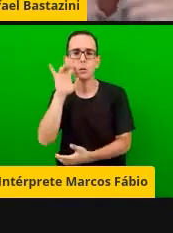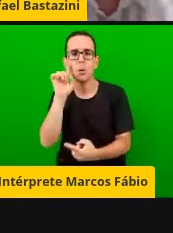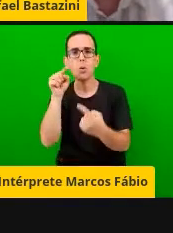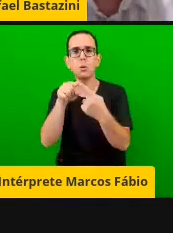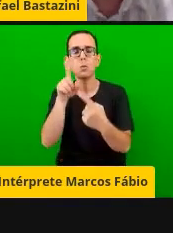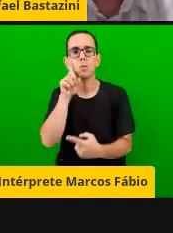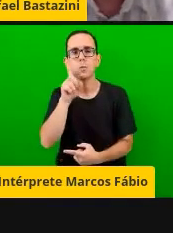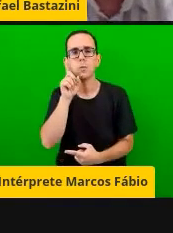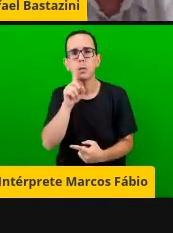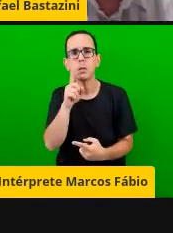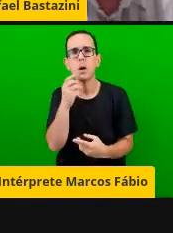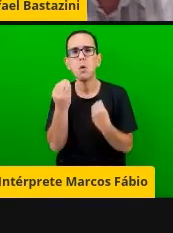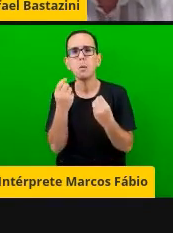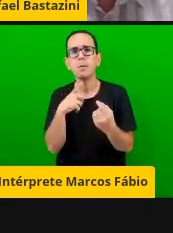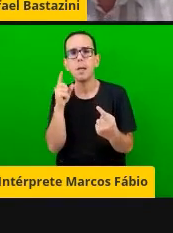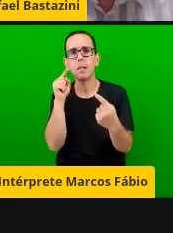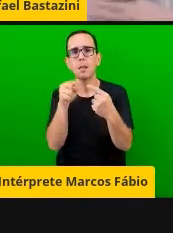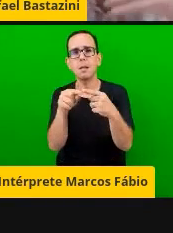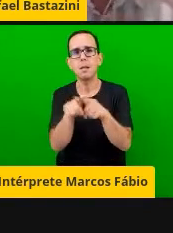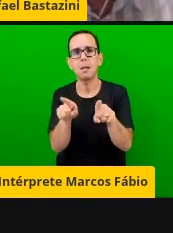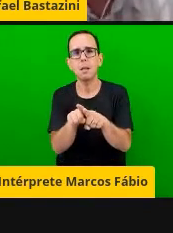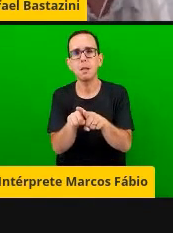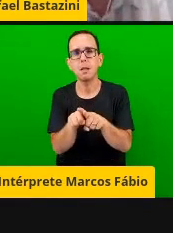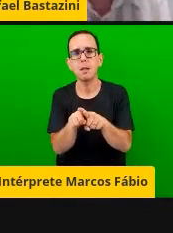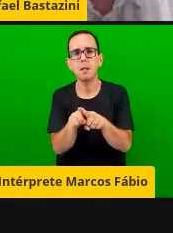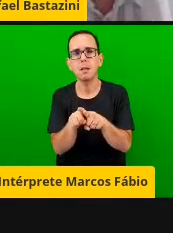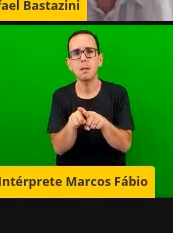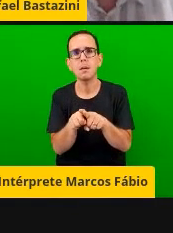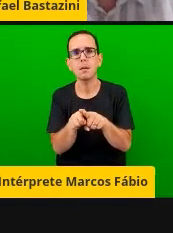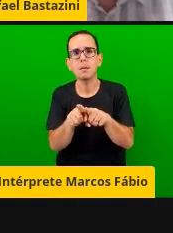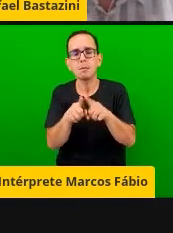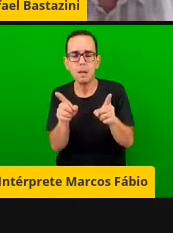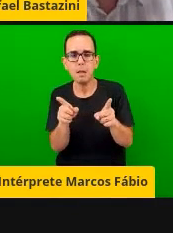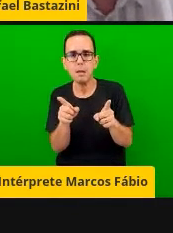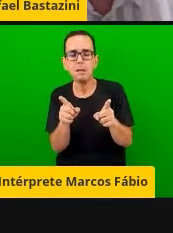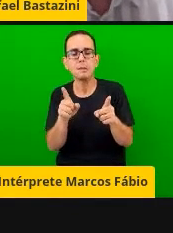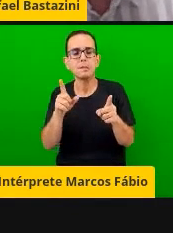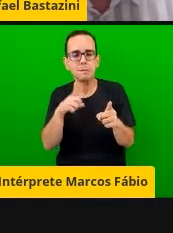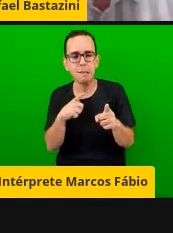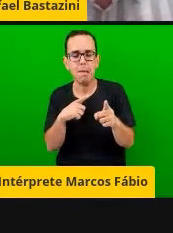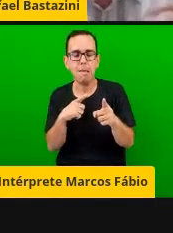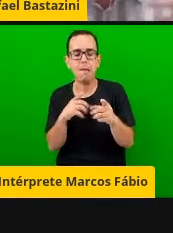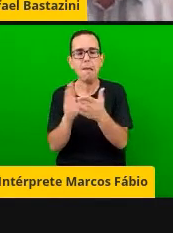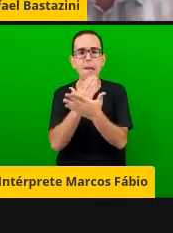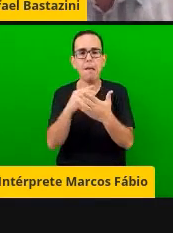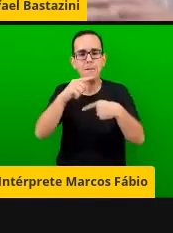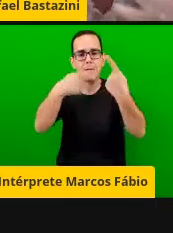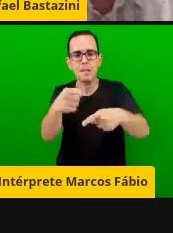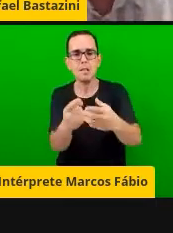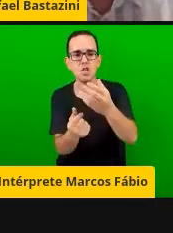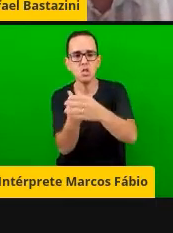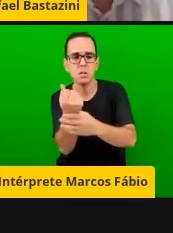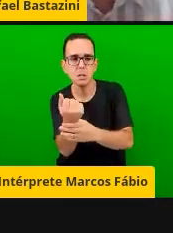uma hegemonia total, uma hegemonia que ela ultrapassa os aspectos financeiros, que ela está